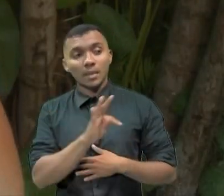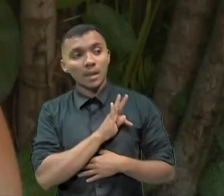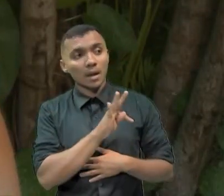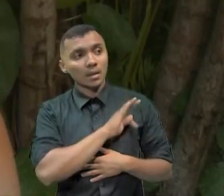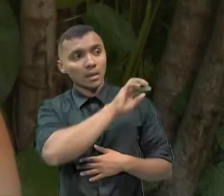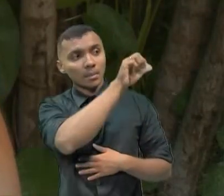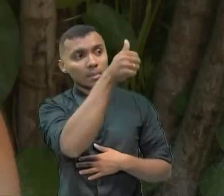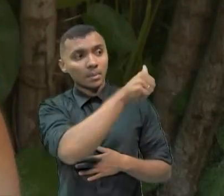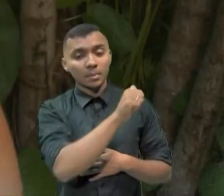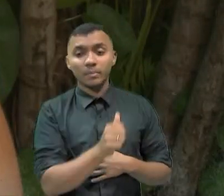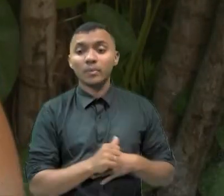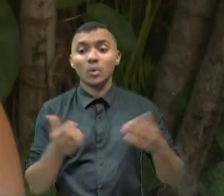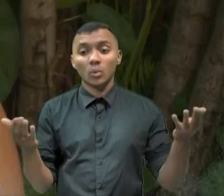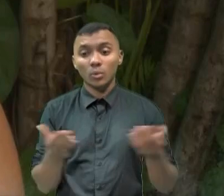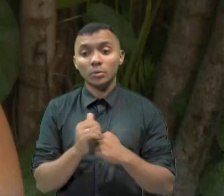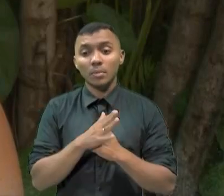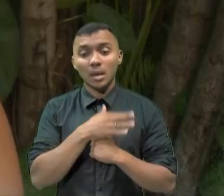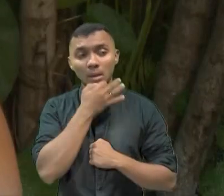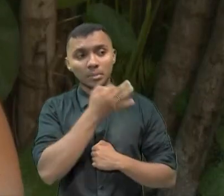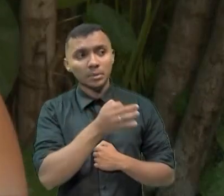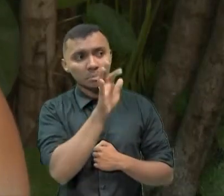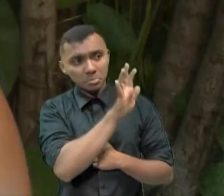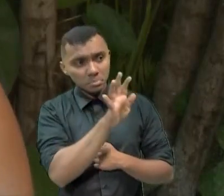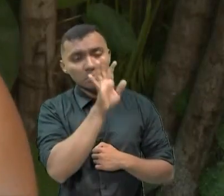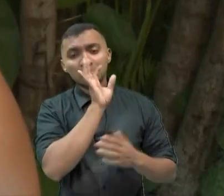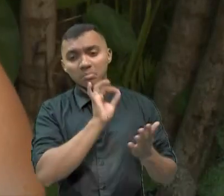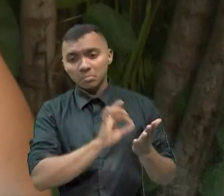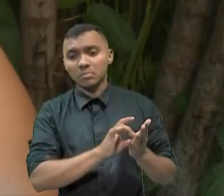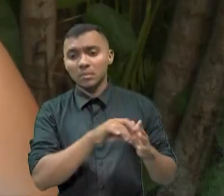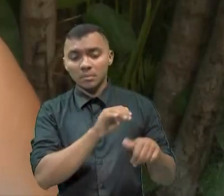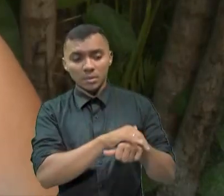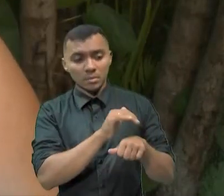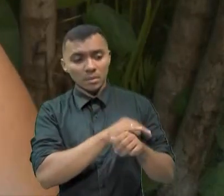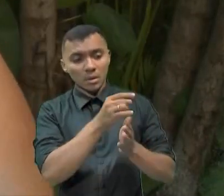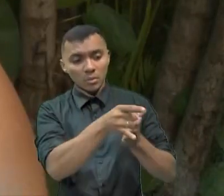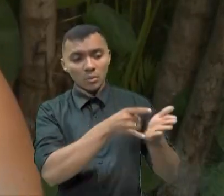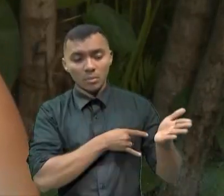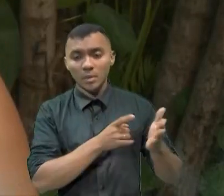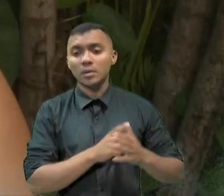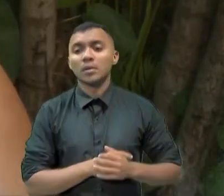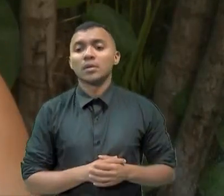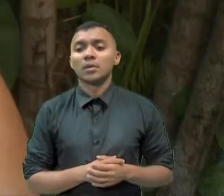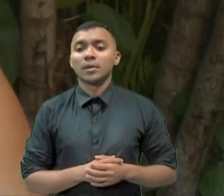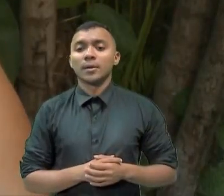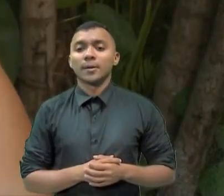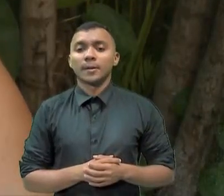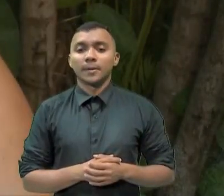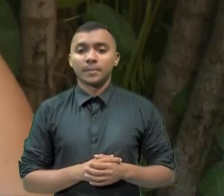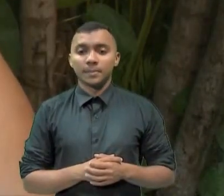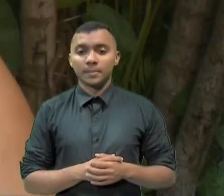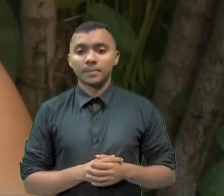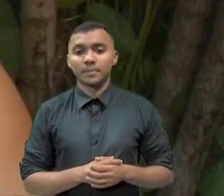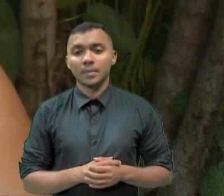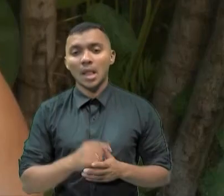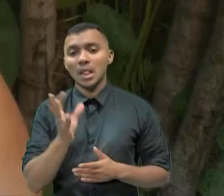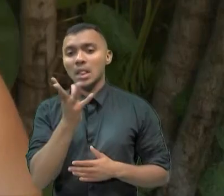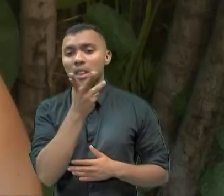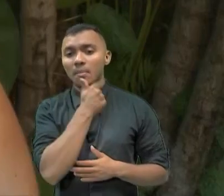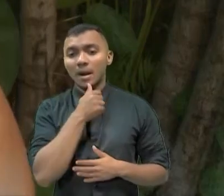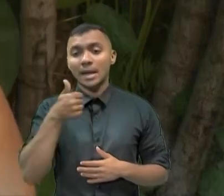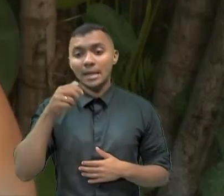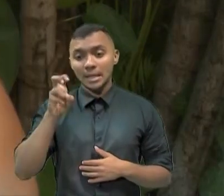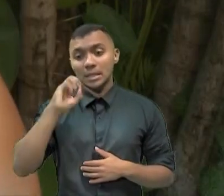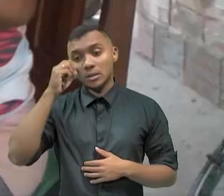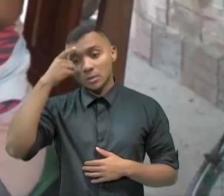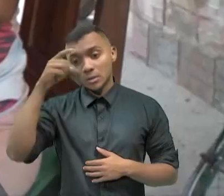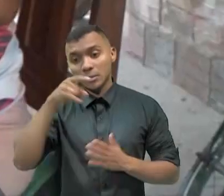ele é mais uma análise burocrática, né, de documentação que é feita. Então, numa média de 15 dias, essa licença